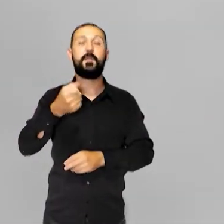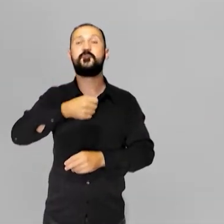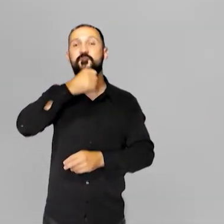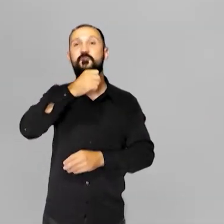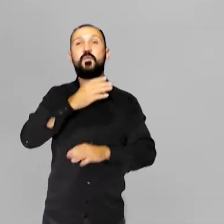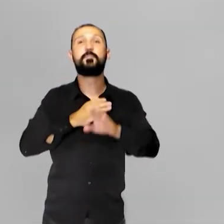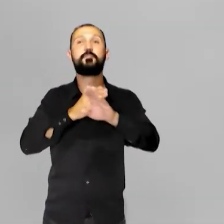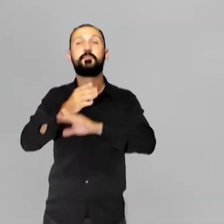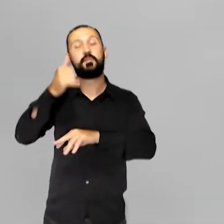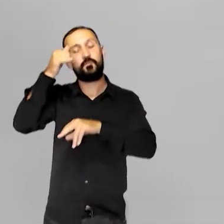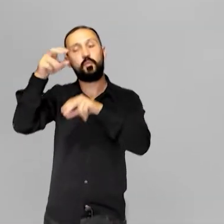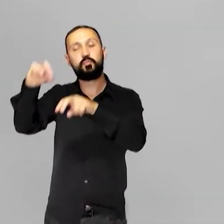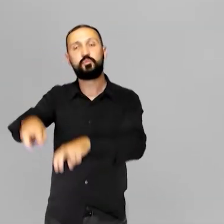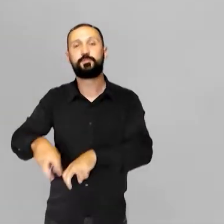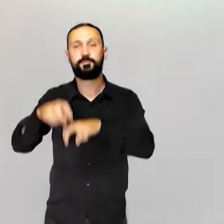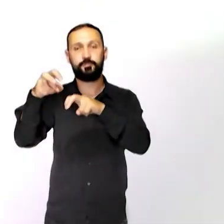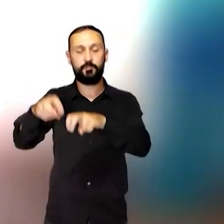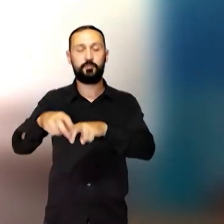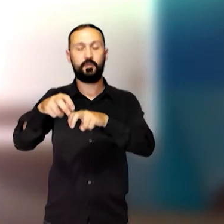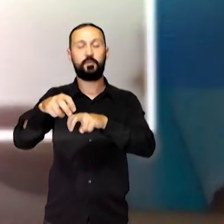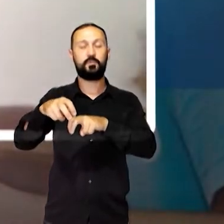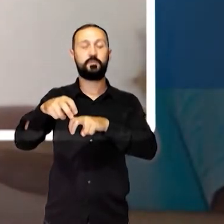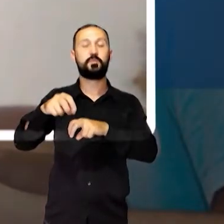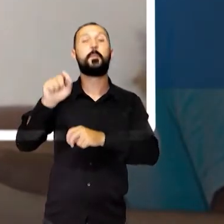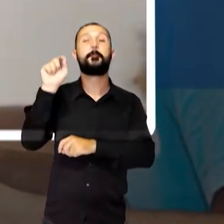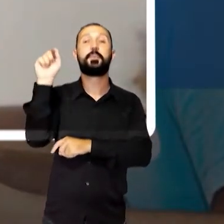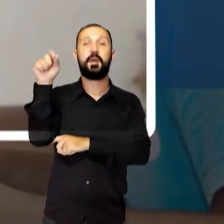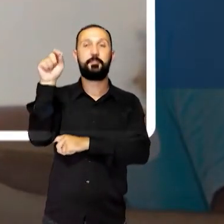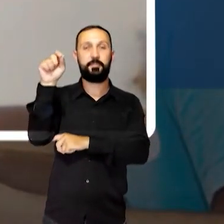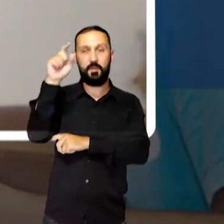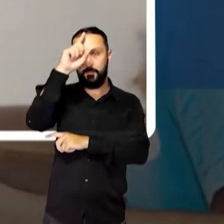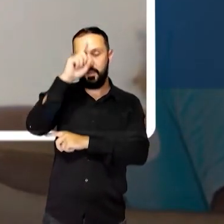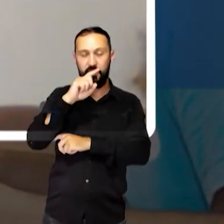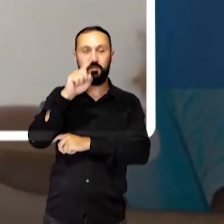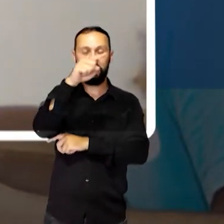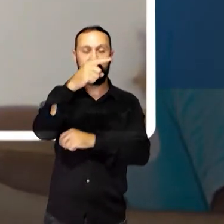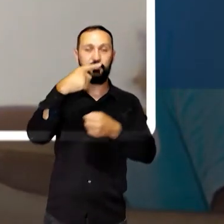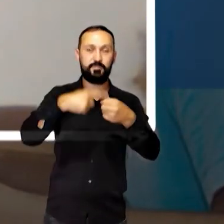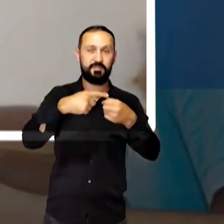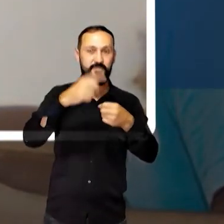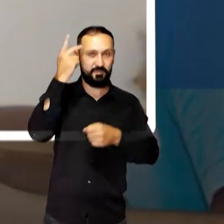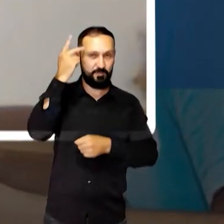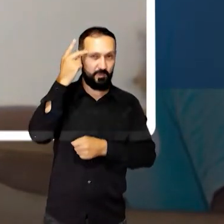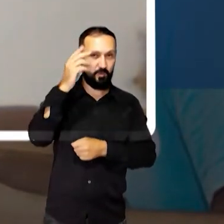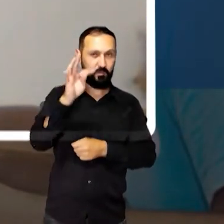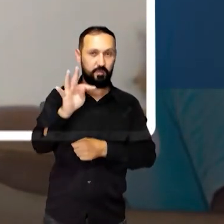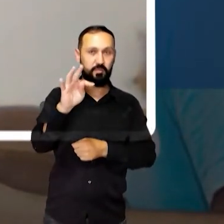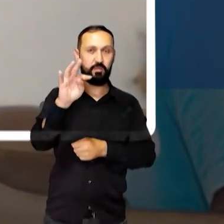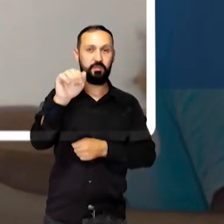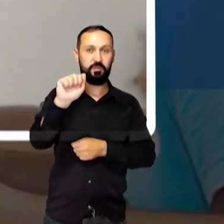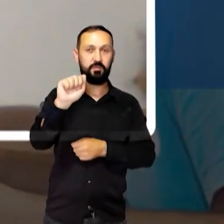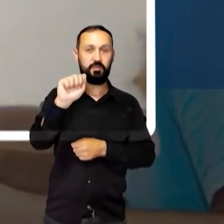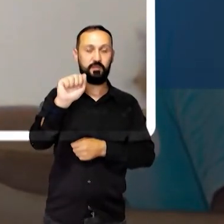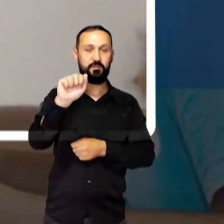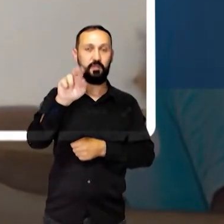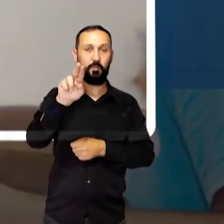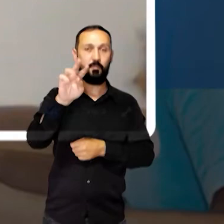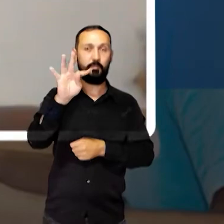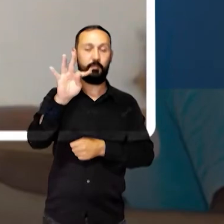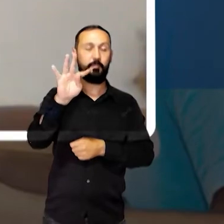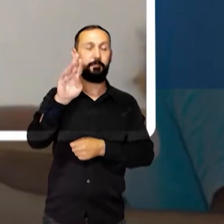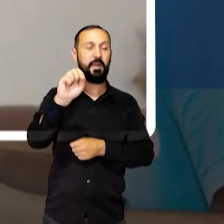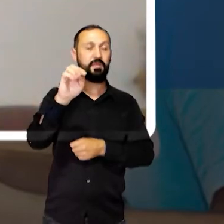me levou ao sítio do Pica-Pau Amarelo, em Taubaté, e ali eu já fiz